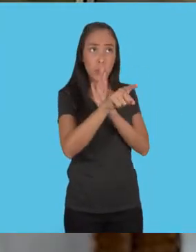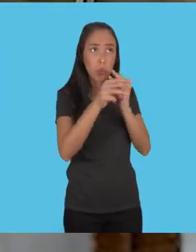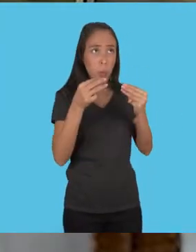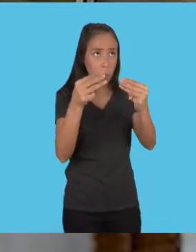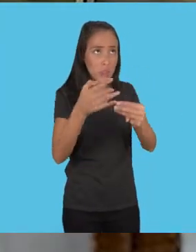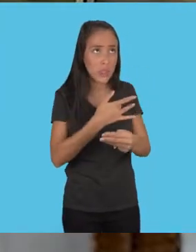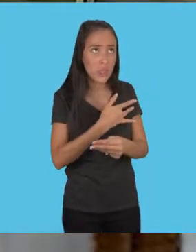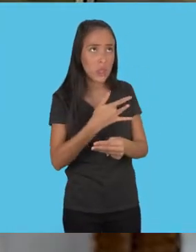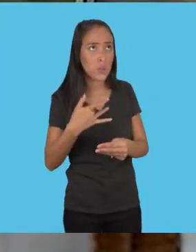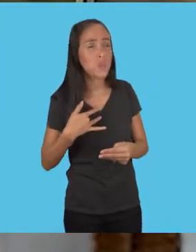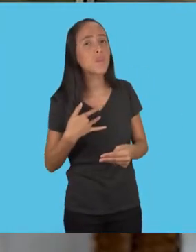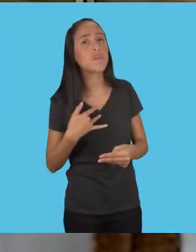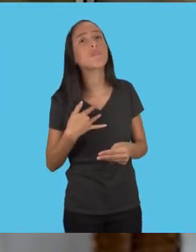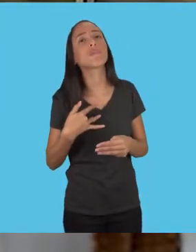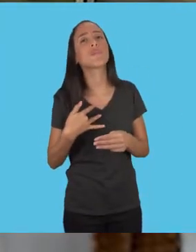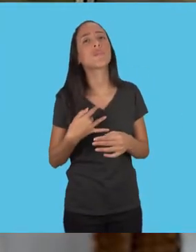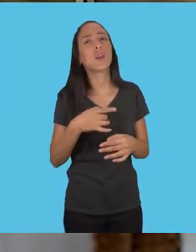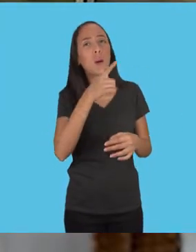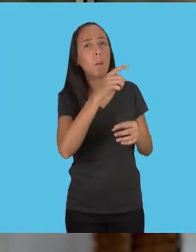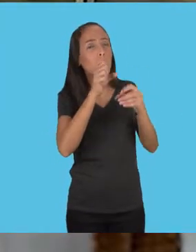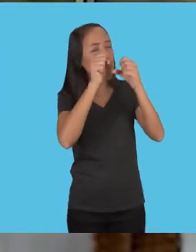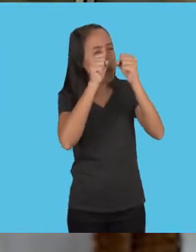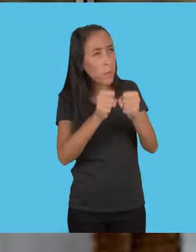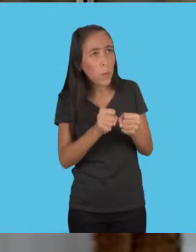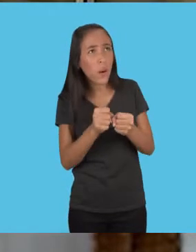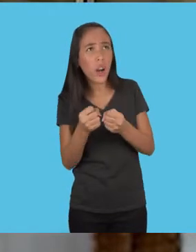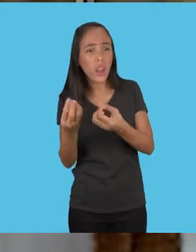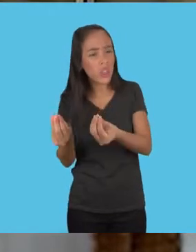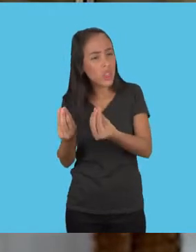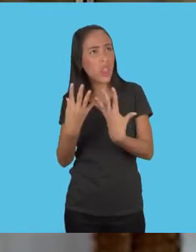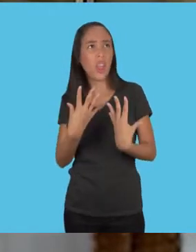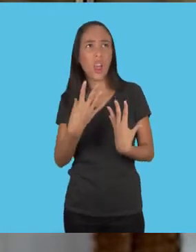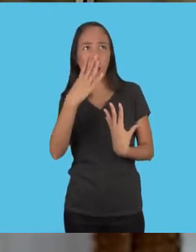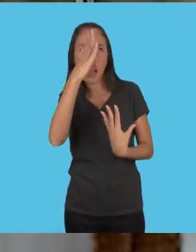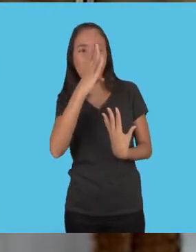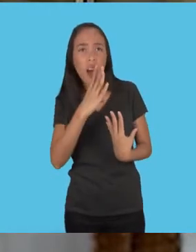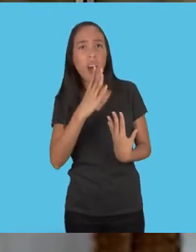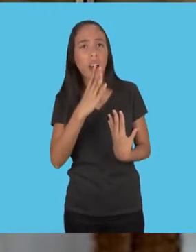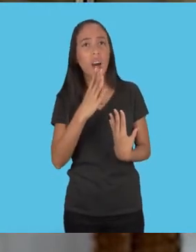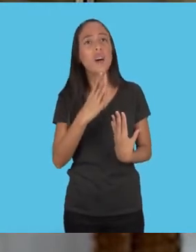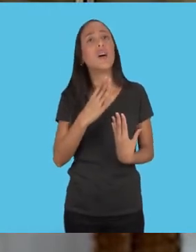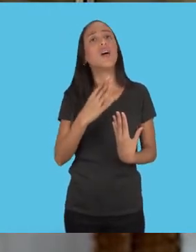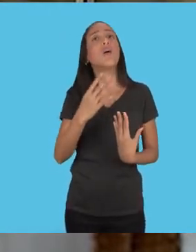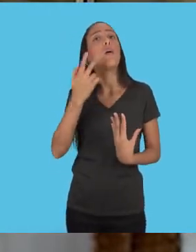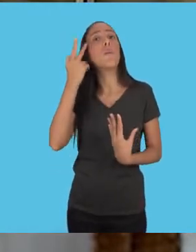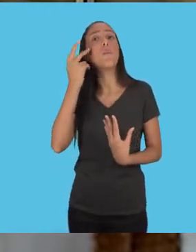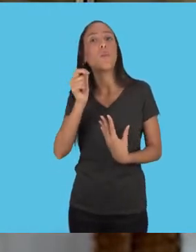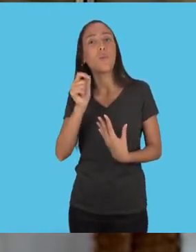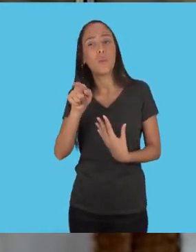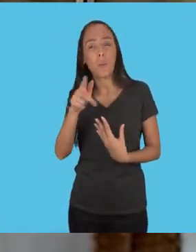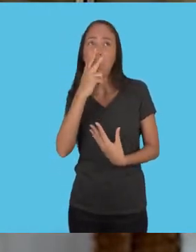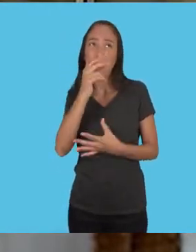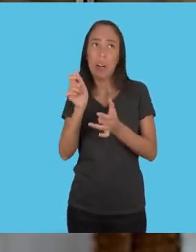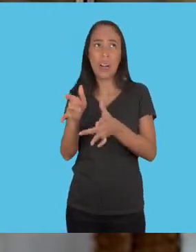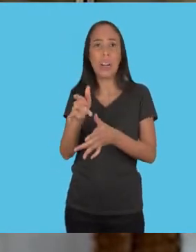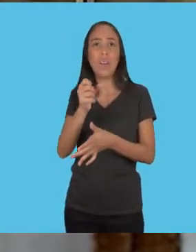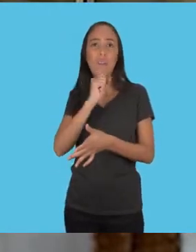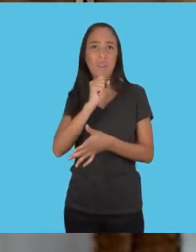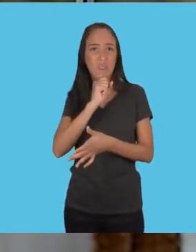do Ministério se eles não podiam doar aquilo ali que estava sendo considerado